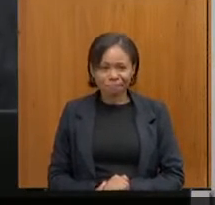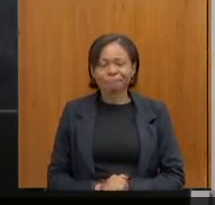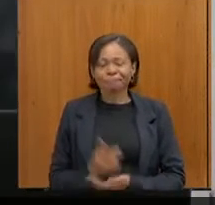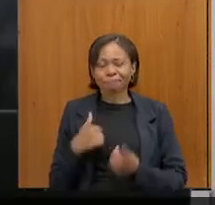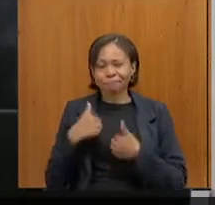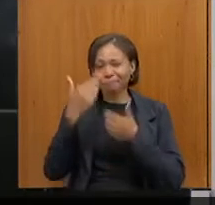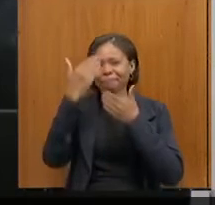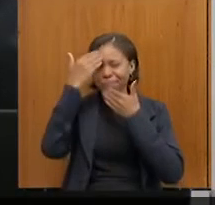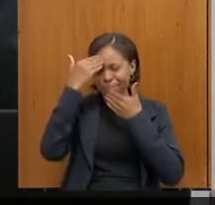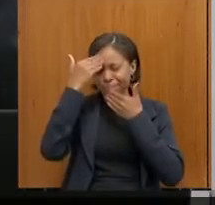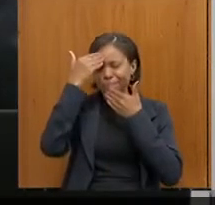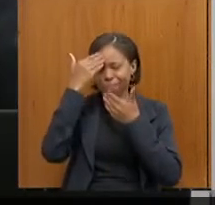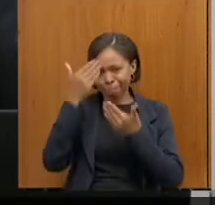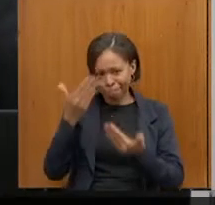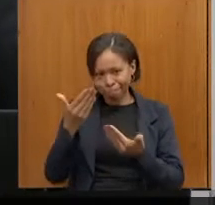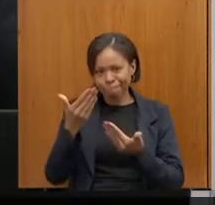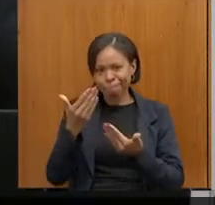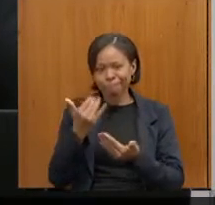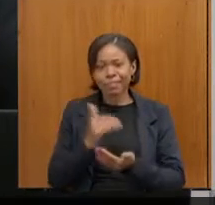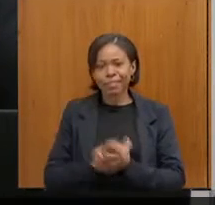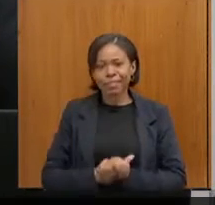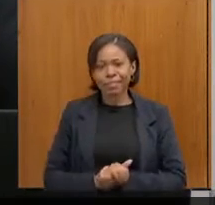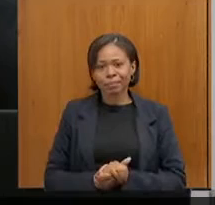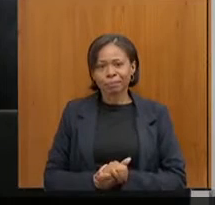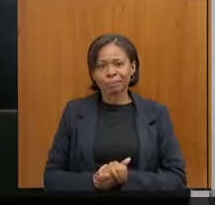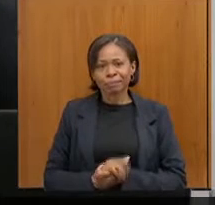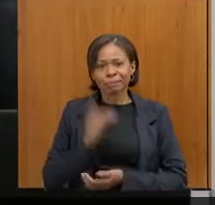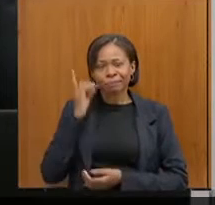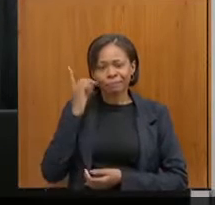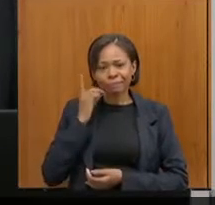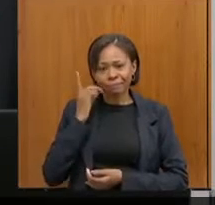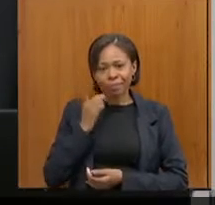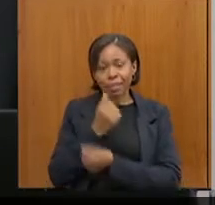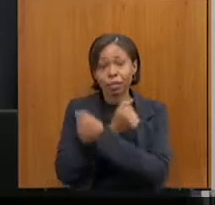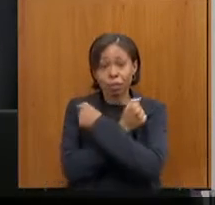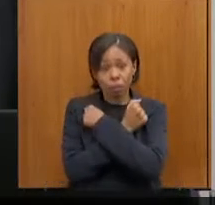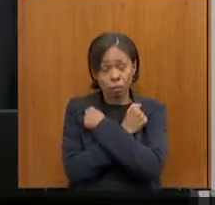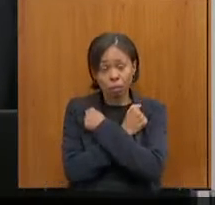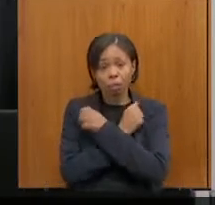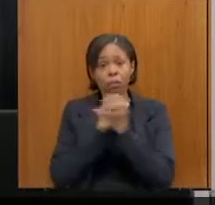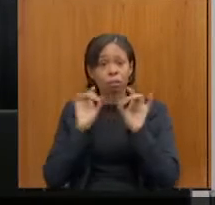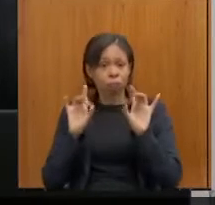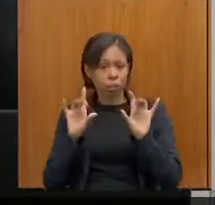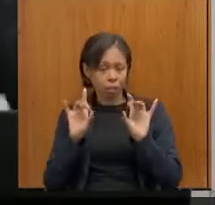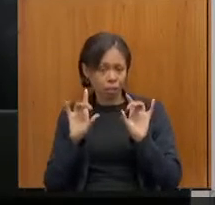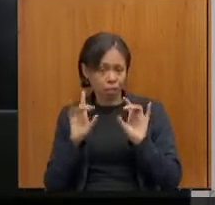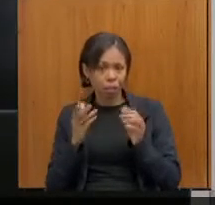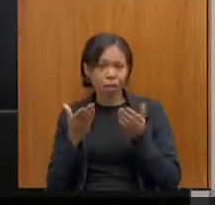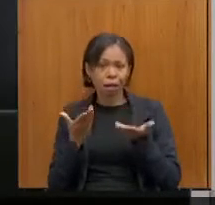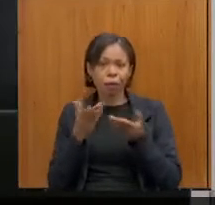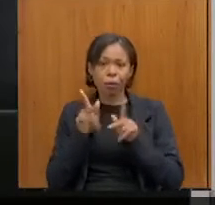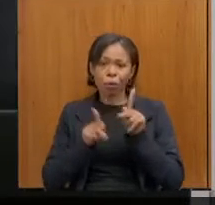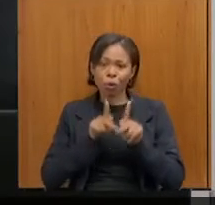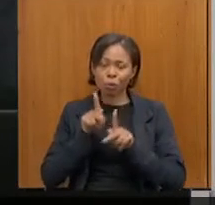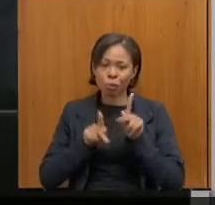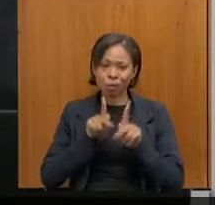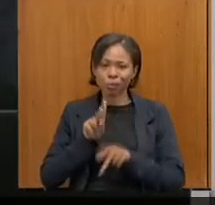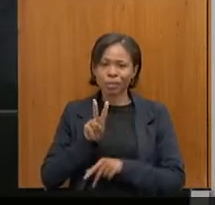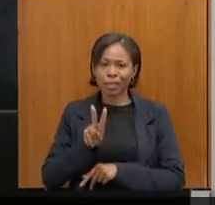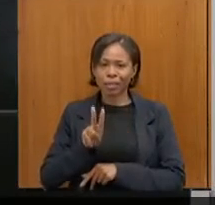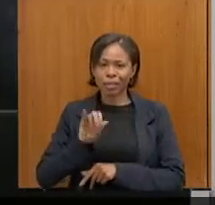deputado Roberto Andrade Mande um abraço muito especial ao nosso querido povo de